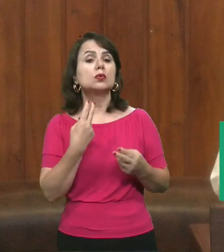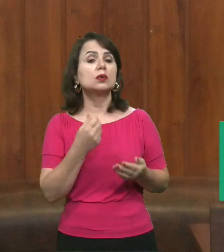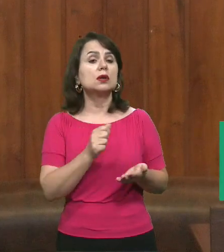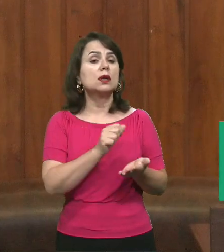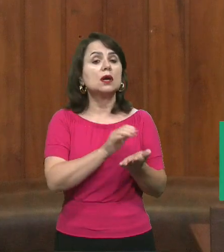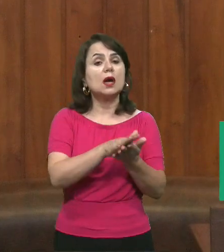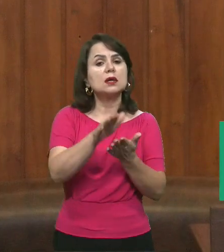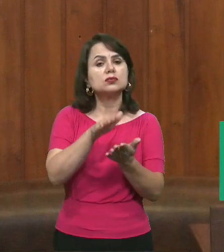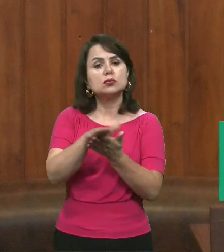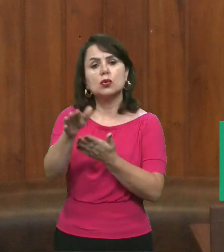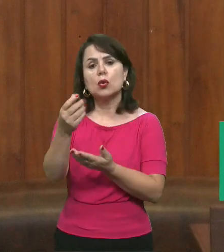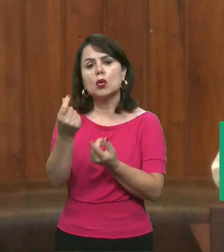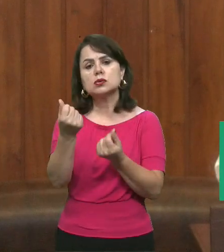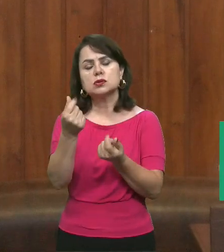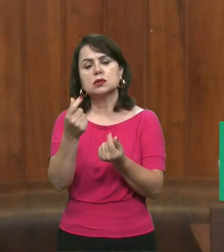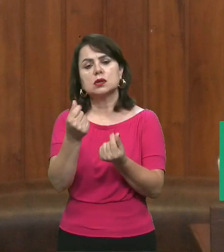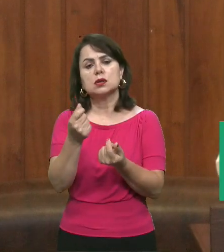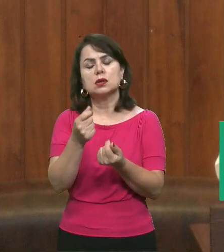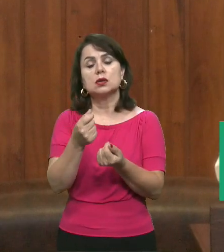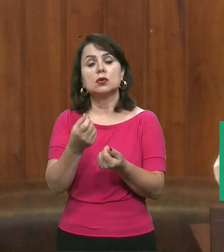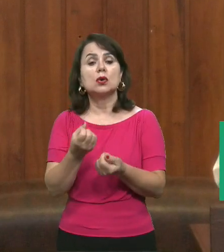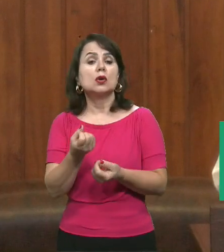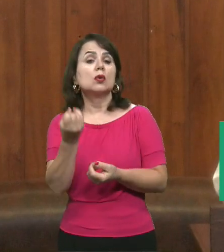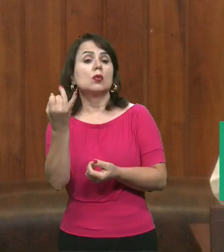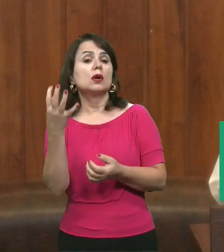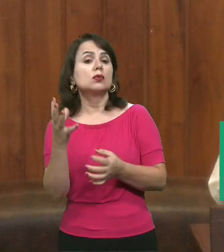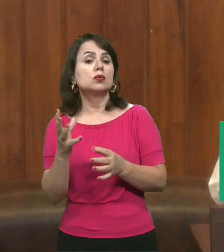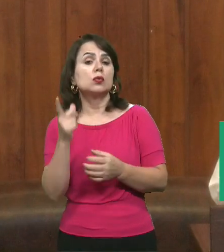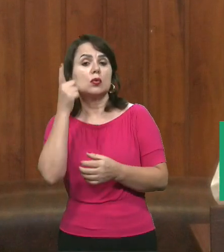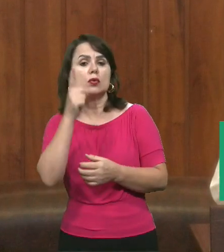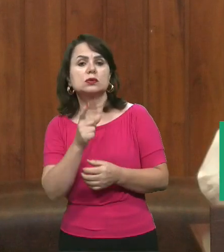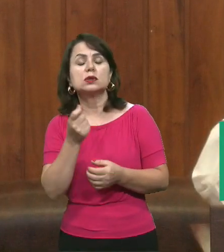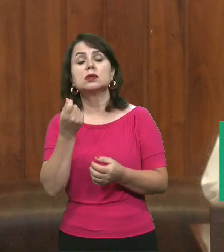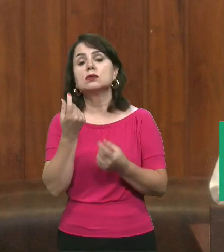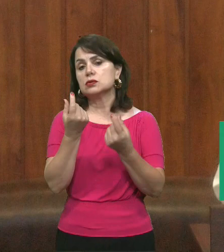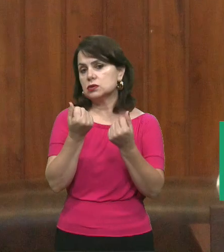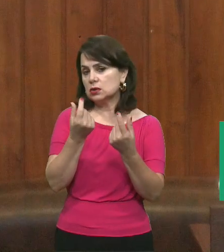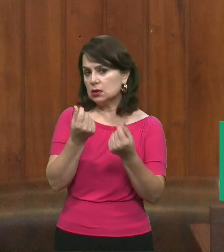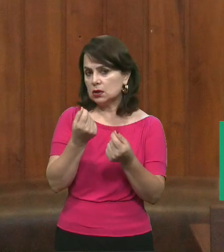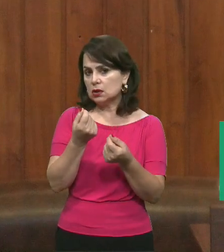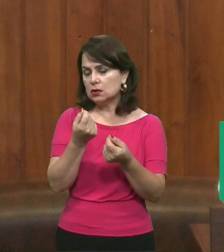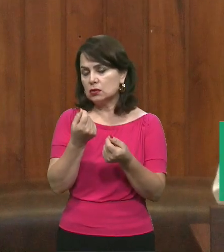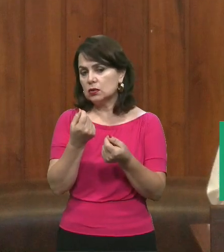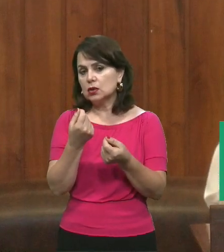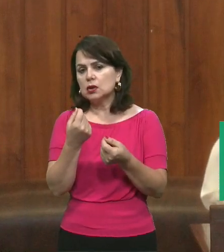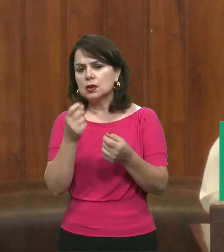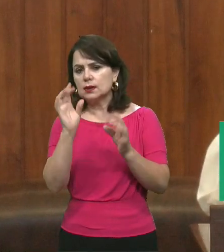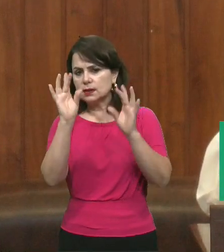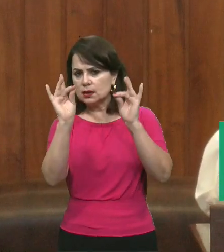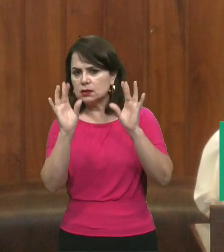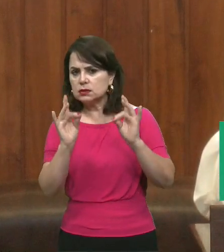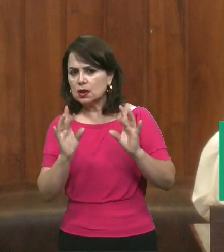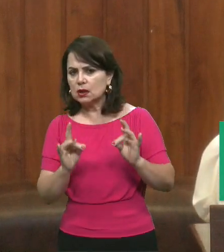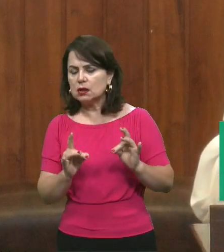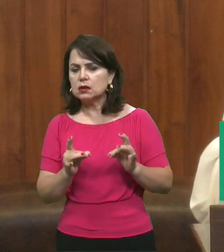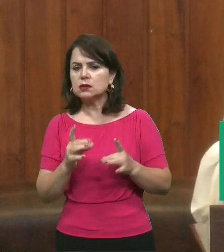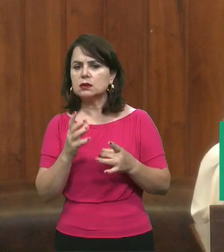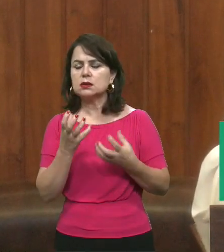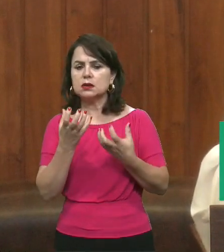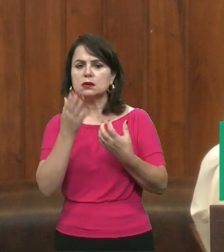quantidade total de autuações, por que não foi feito o procedimento, aplicativo, etc., como foram os limites de velocidade